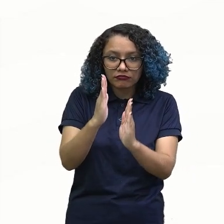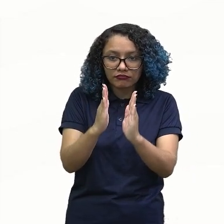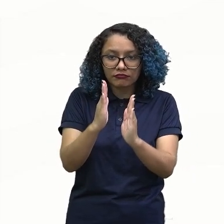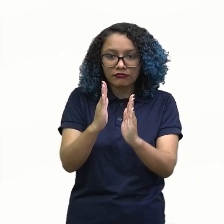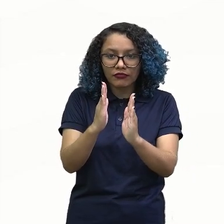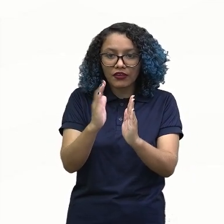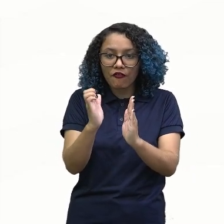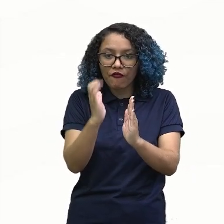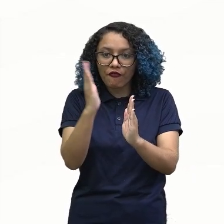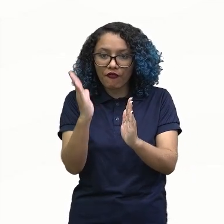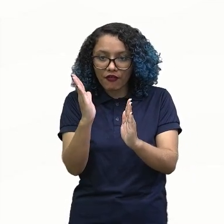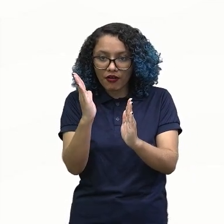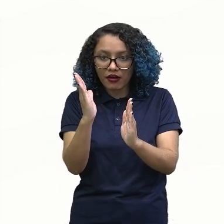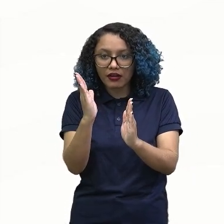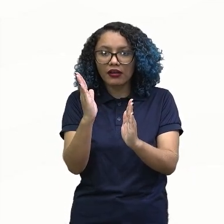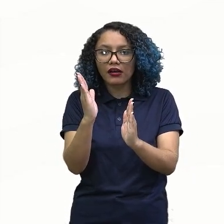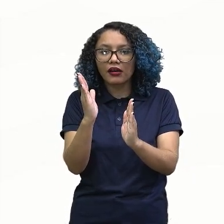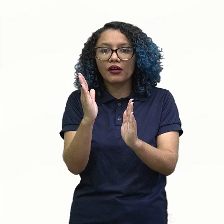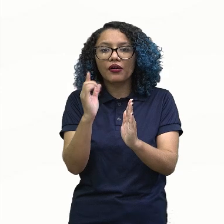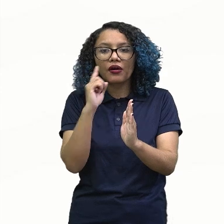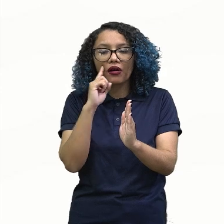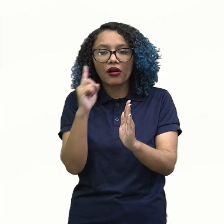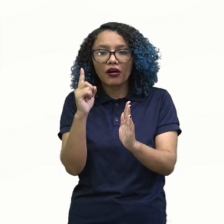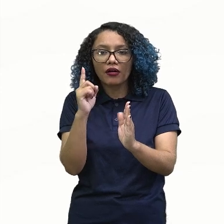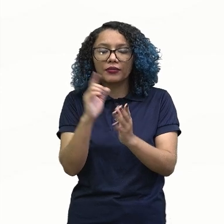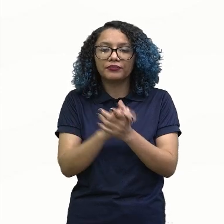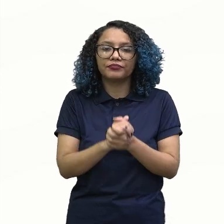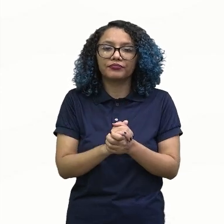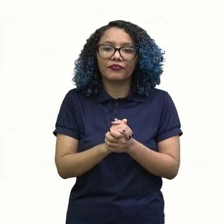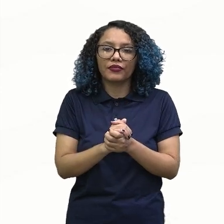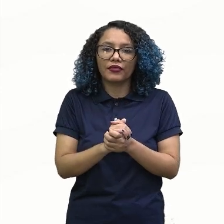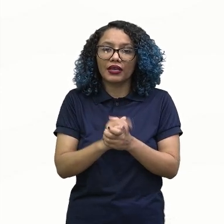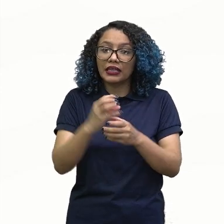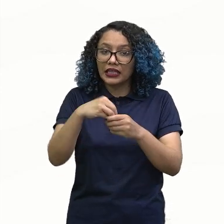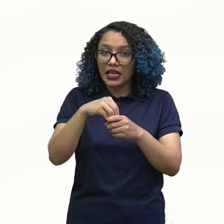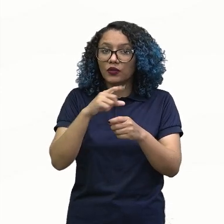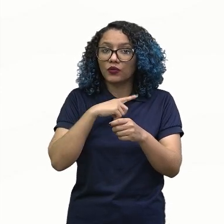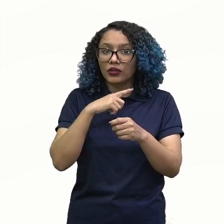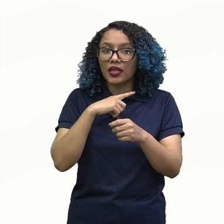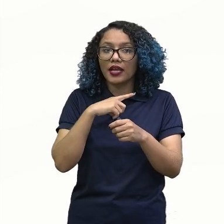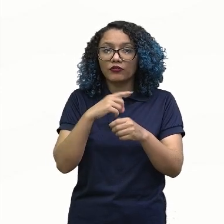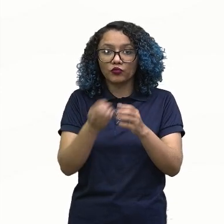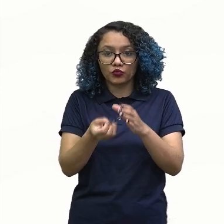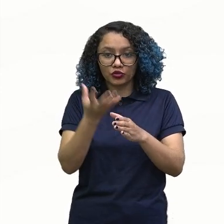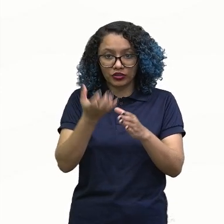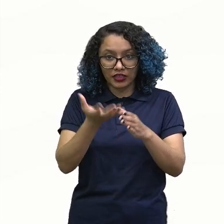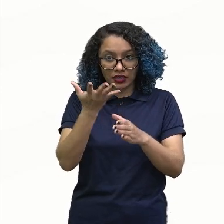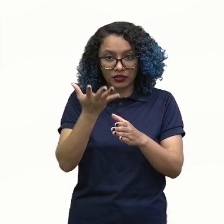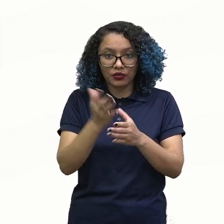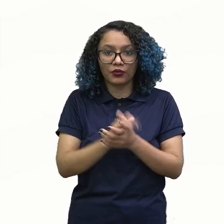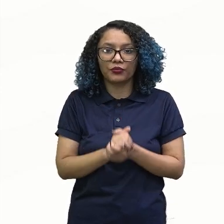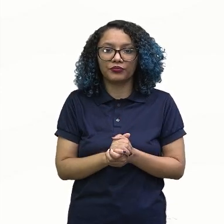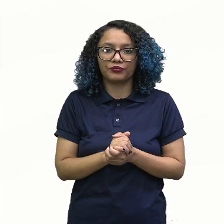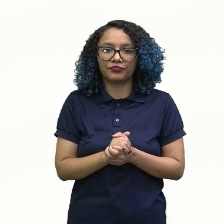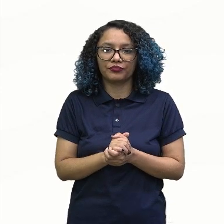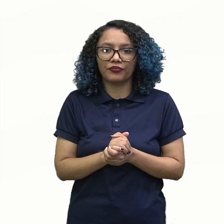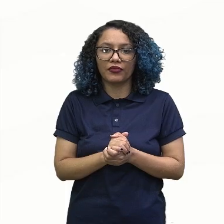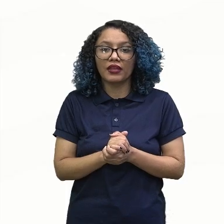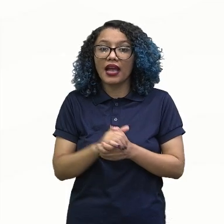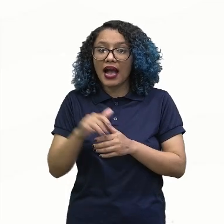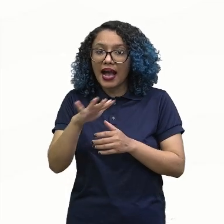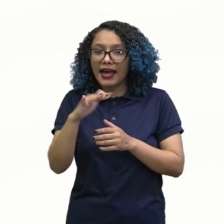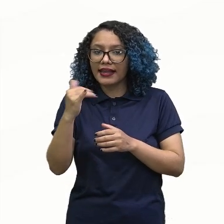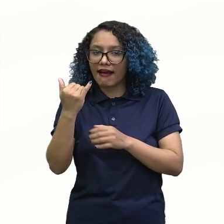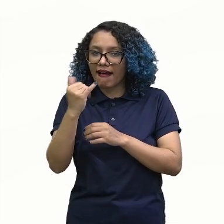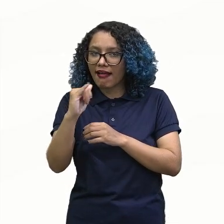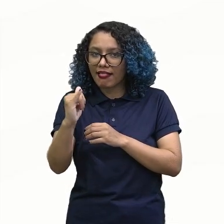imagem, você tem o gerador e ele nos faz o quê? Contra o campo, a irem contra o campo